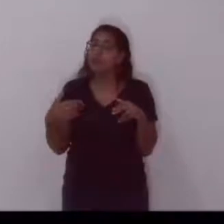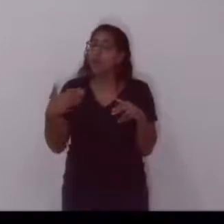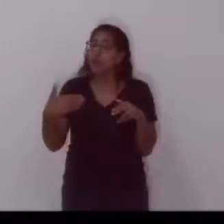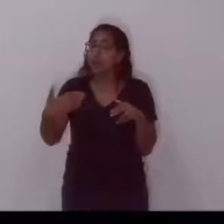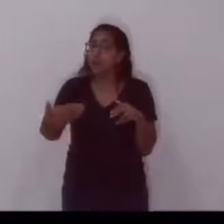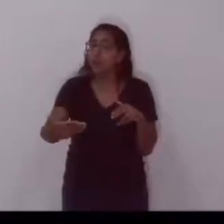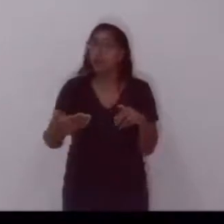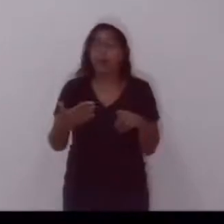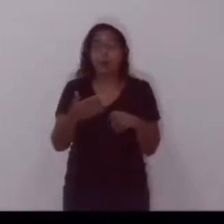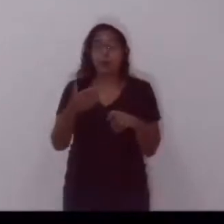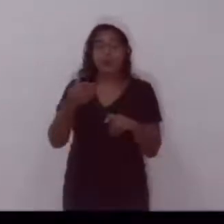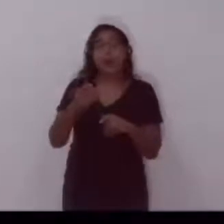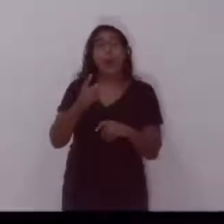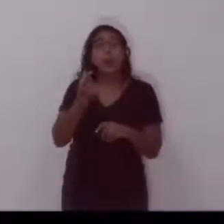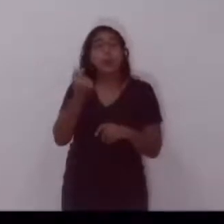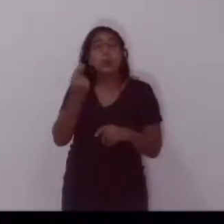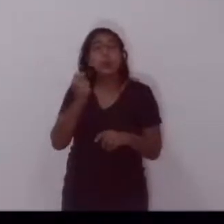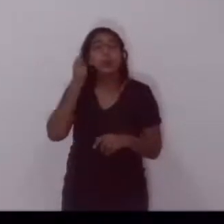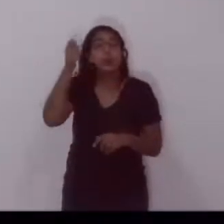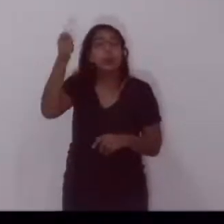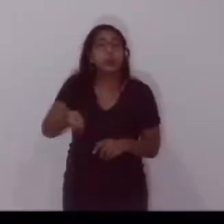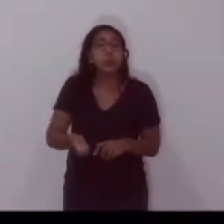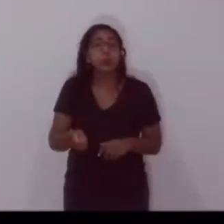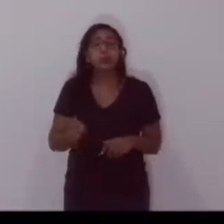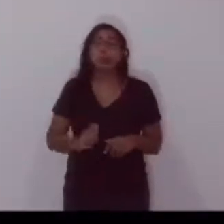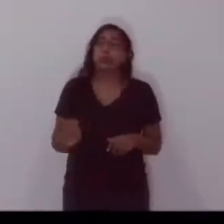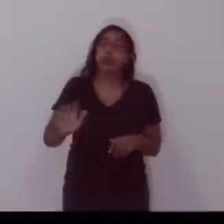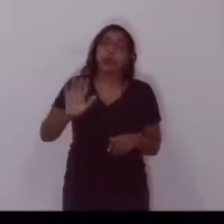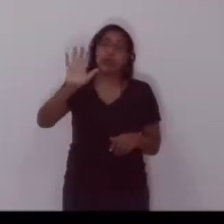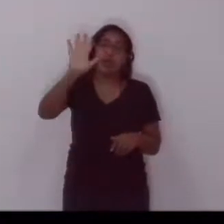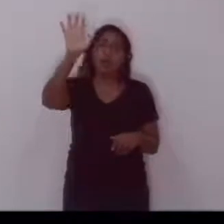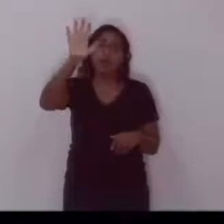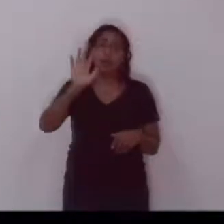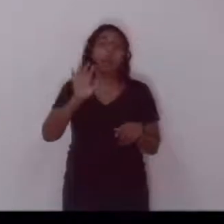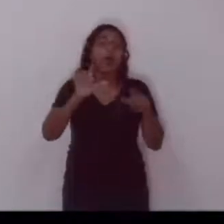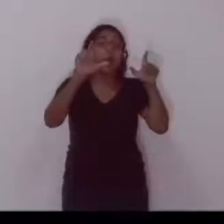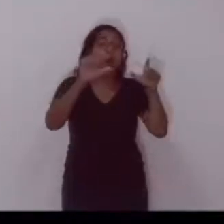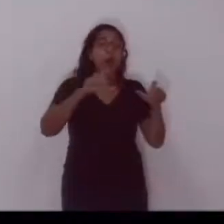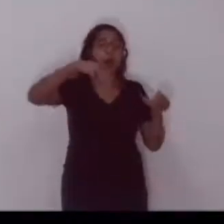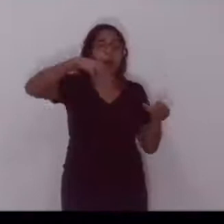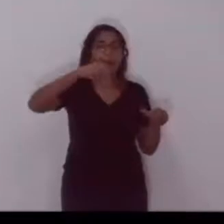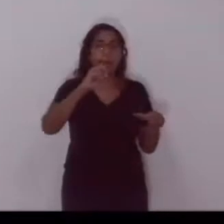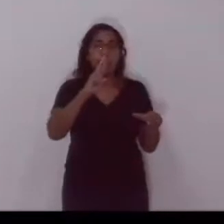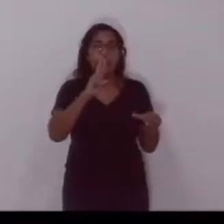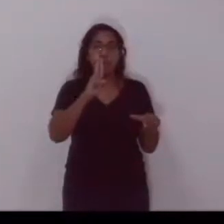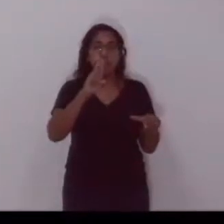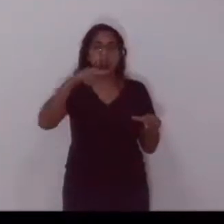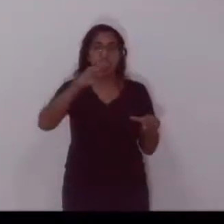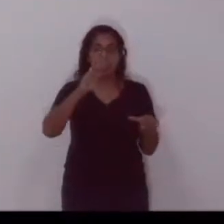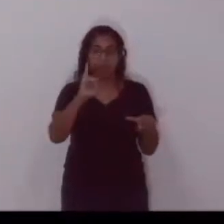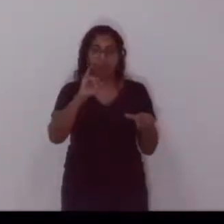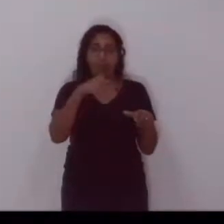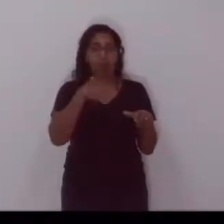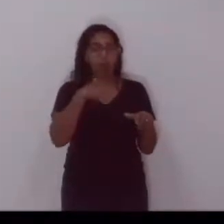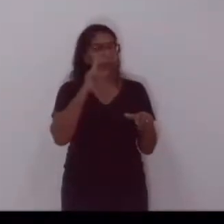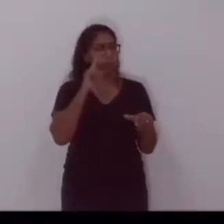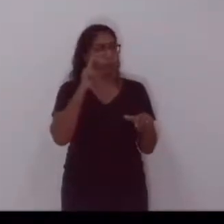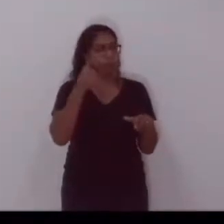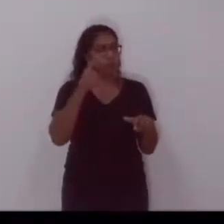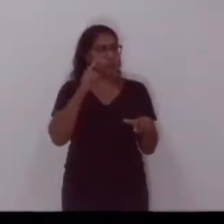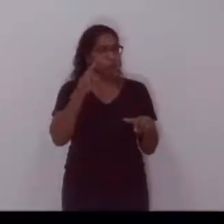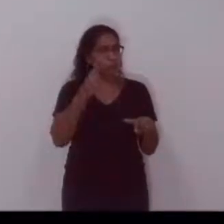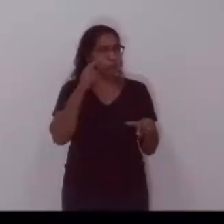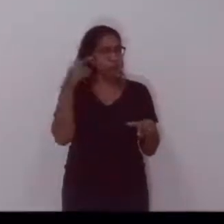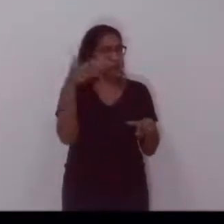O Altos do Morumbi, ele é, né, eu cito esse exemplo porque eu estou ali todo dia, as pessoas têm me perguntado, falam assim, olha, eu vou entrar na Estrada